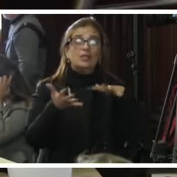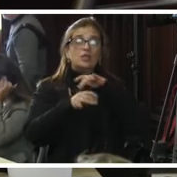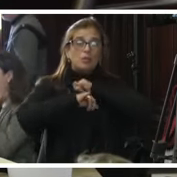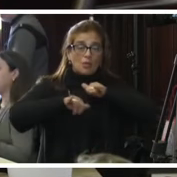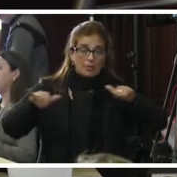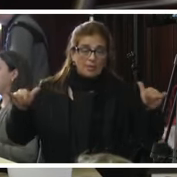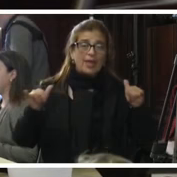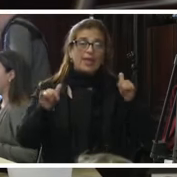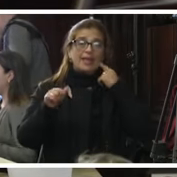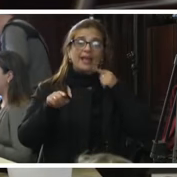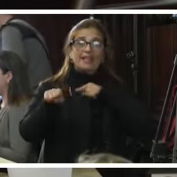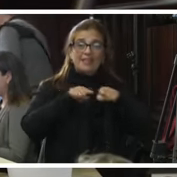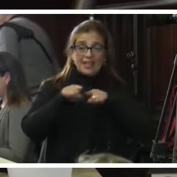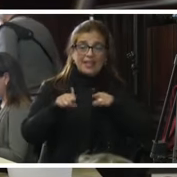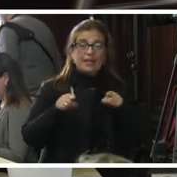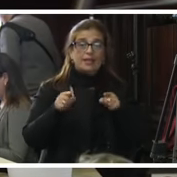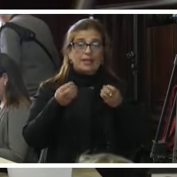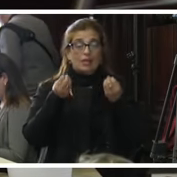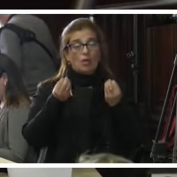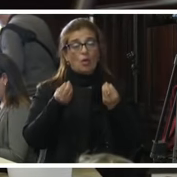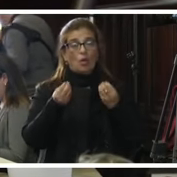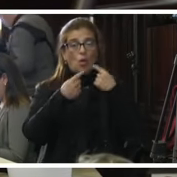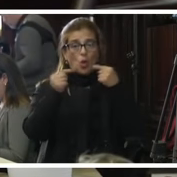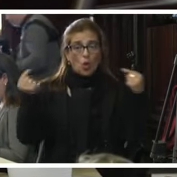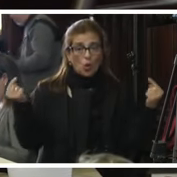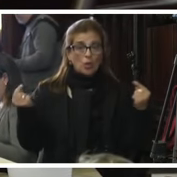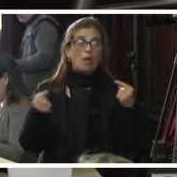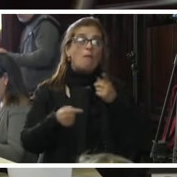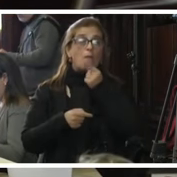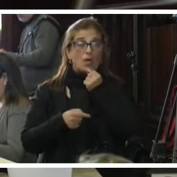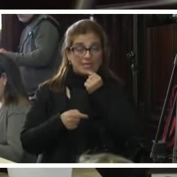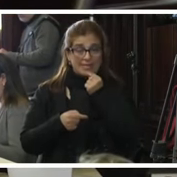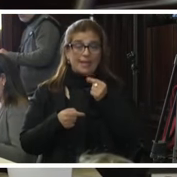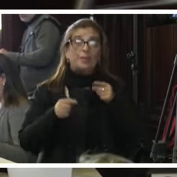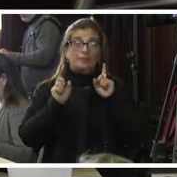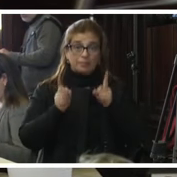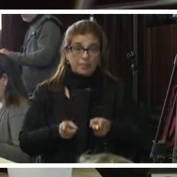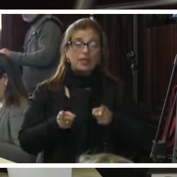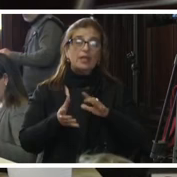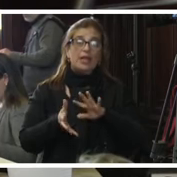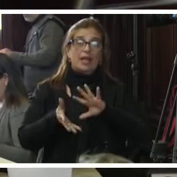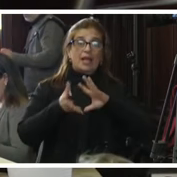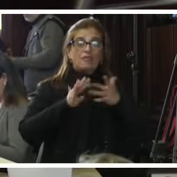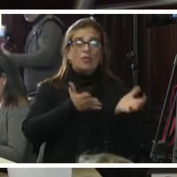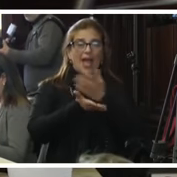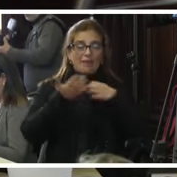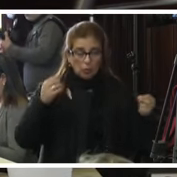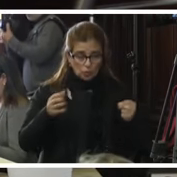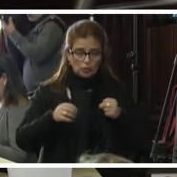operam, sobretudo, por meio do uso excessivo da força por policiais e também por meio do abuso da prisão